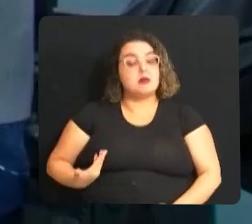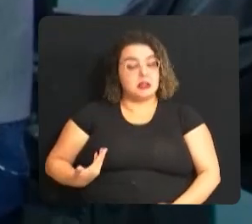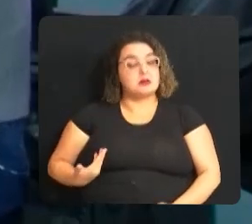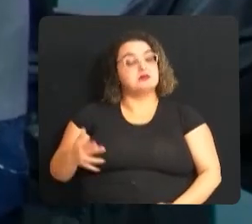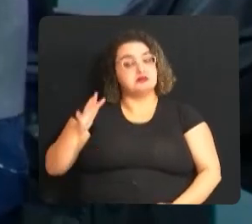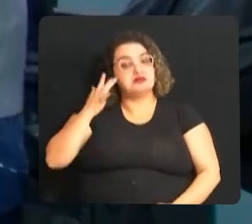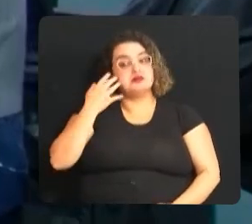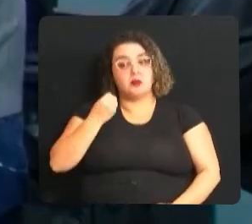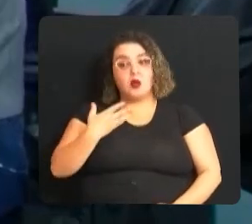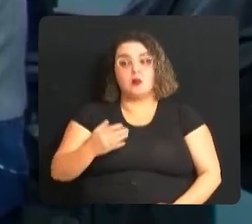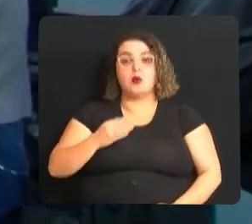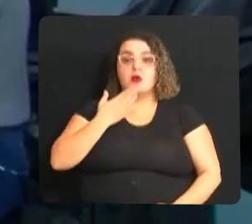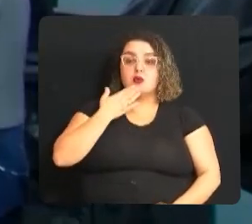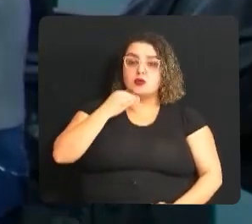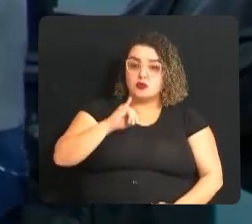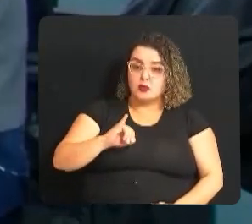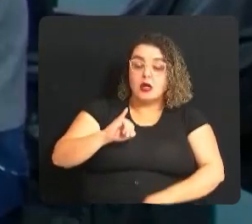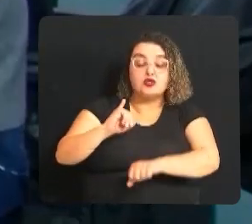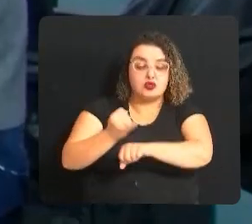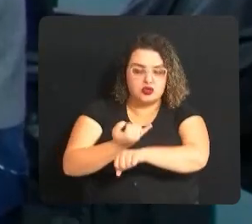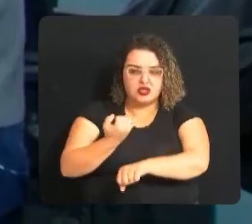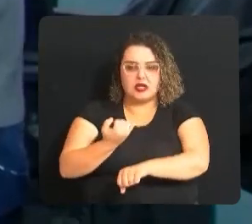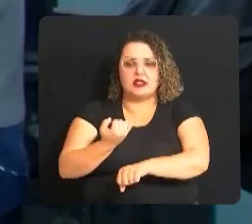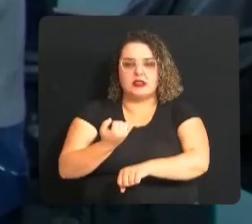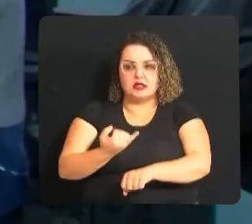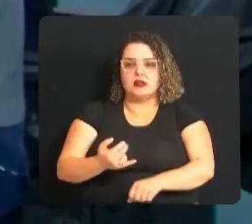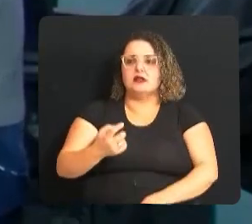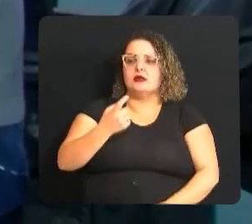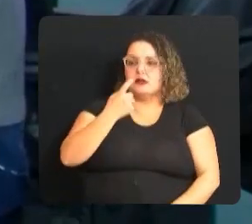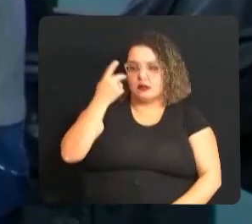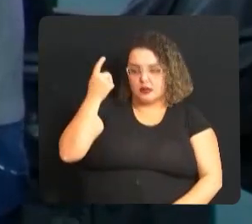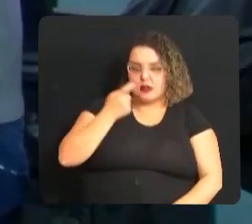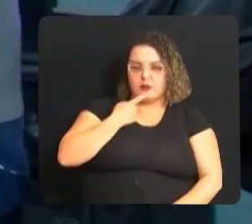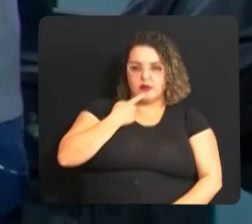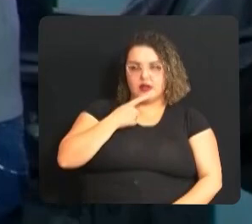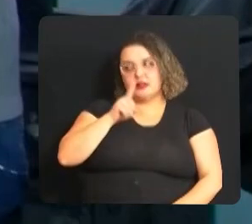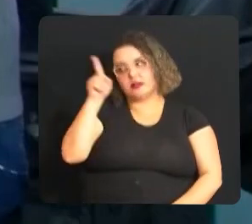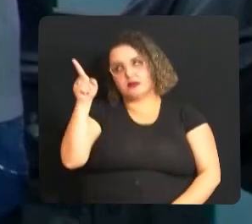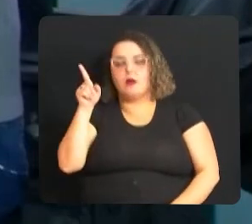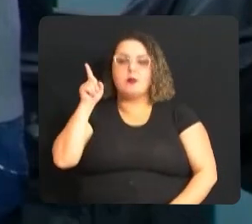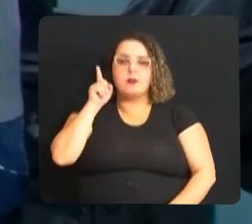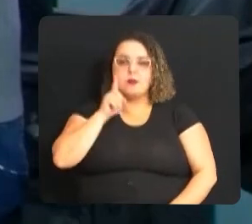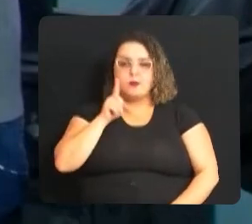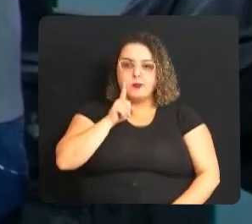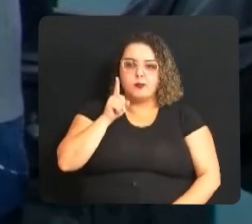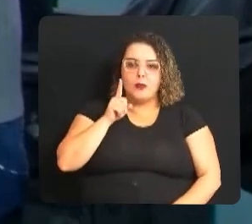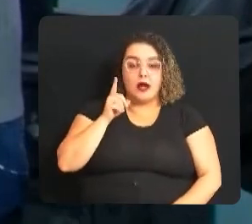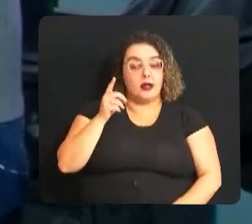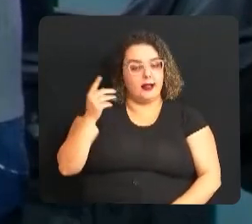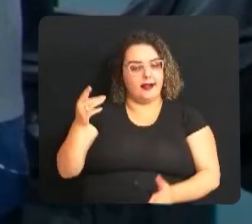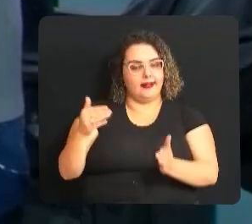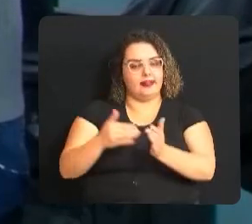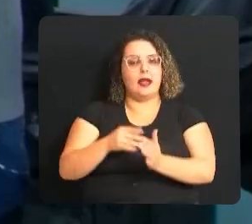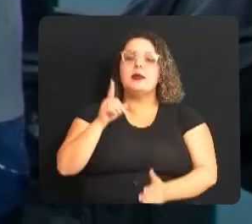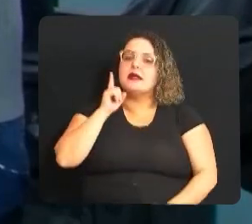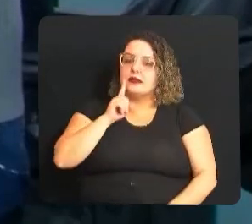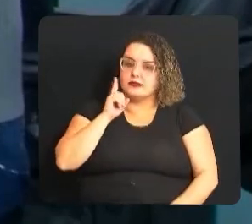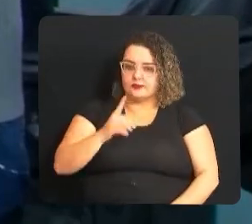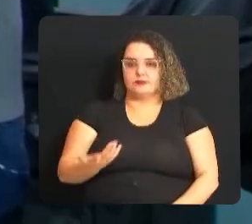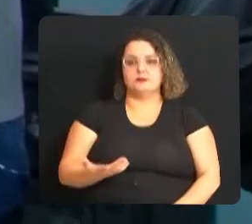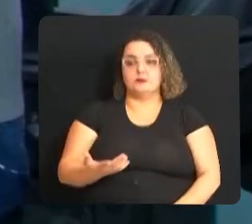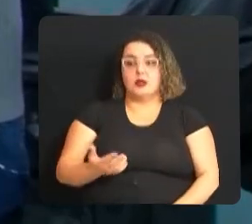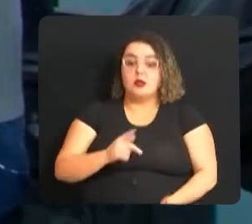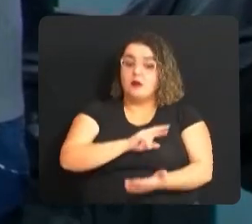Paulo, passar por Jundiaí, Campinas, chegando até Americana. É algo plausível, mas envolve inúmeras